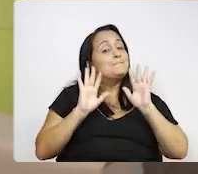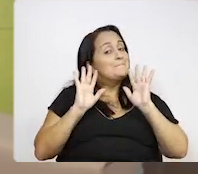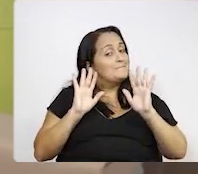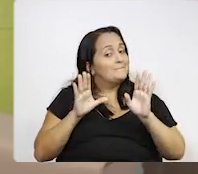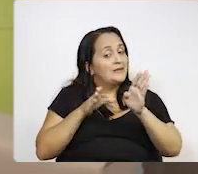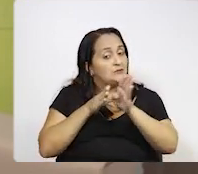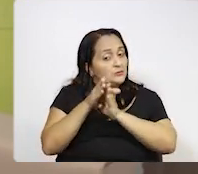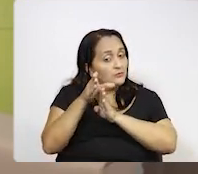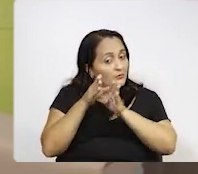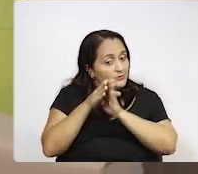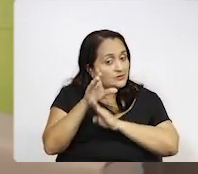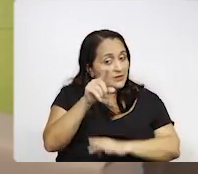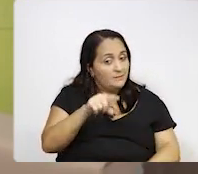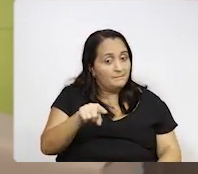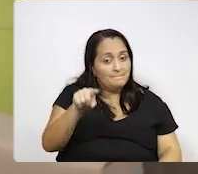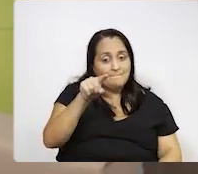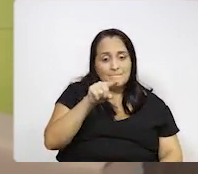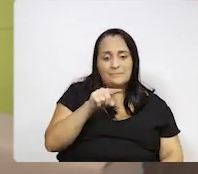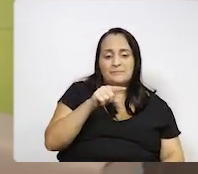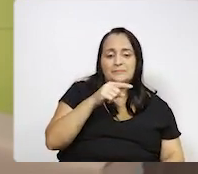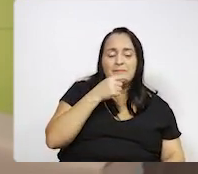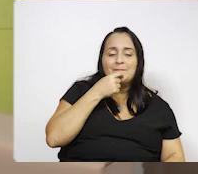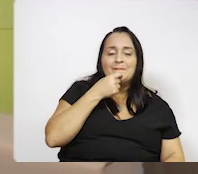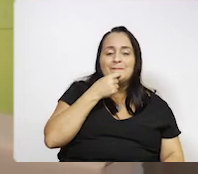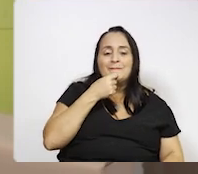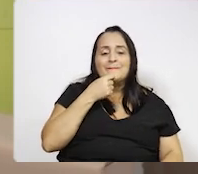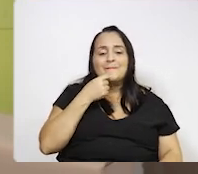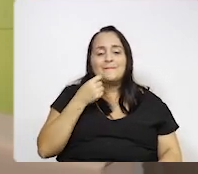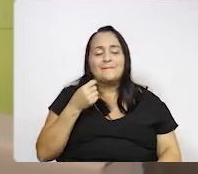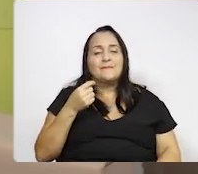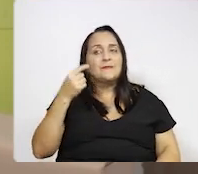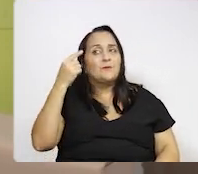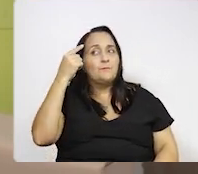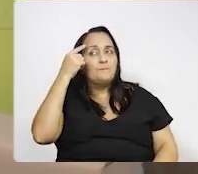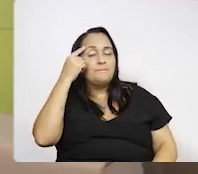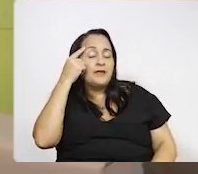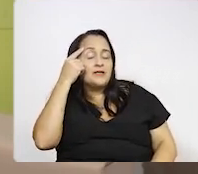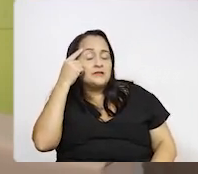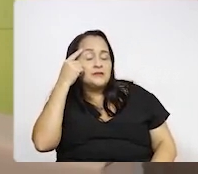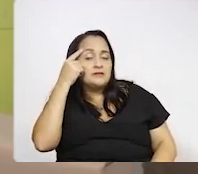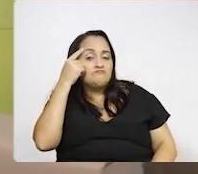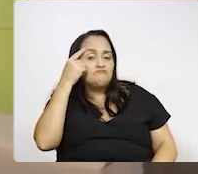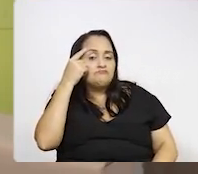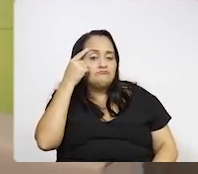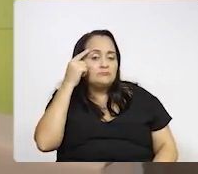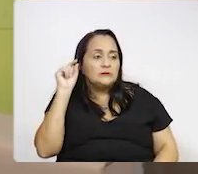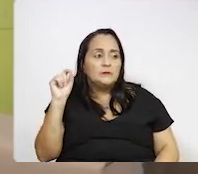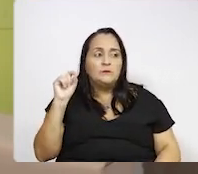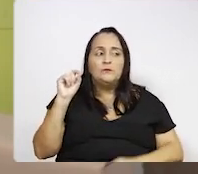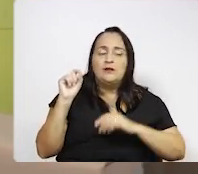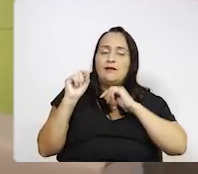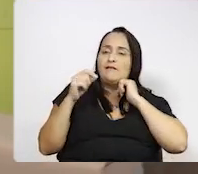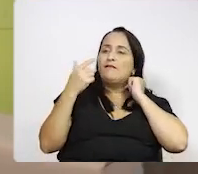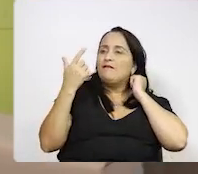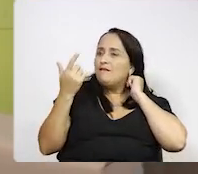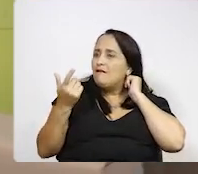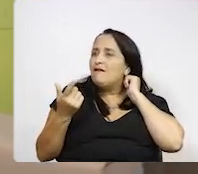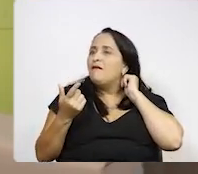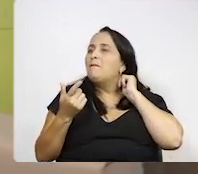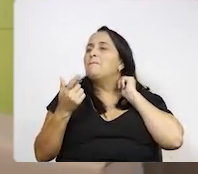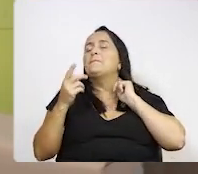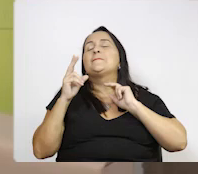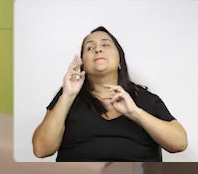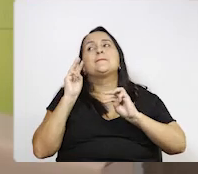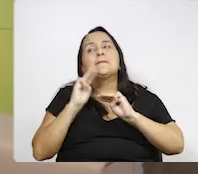Mas eu também tenho um conselho para você, viu? Assim como o cozinheiro pensa que matemática é para